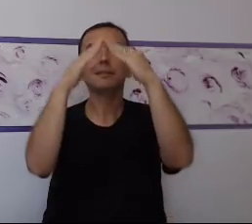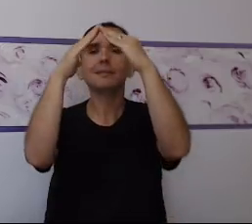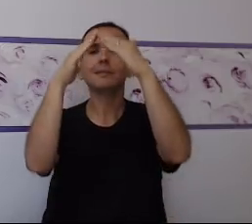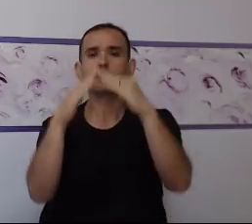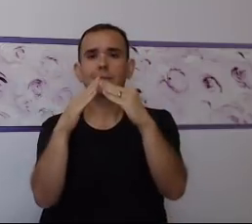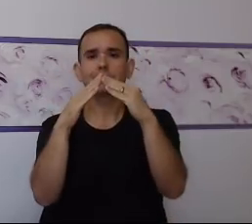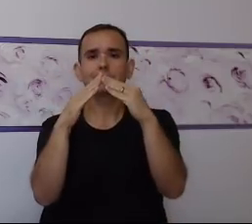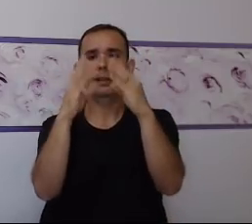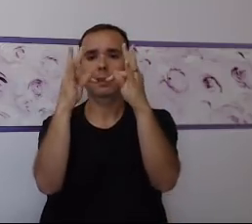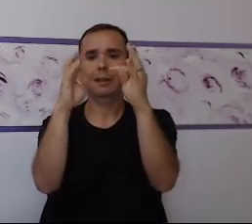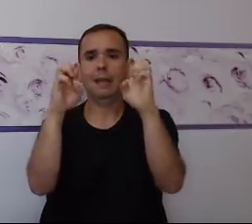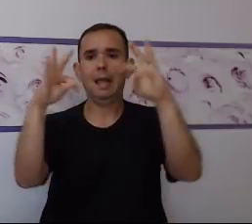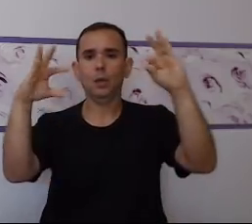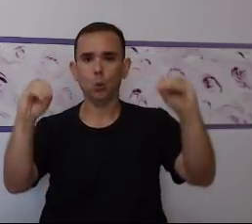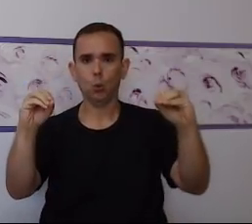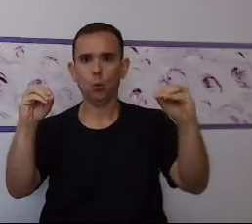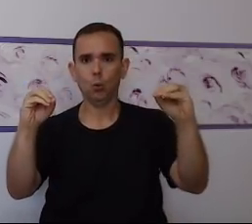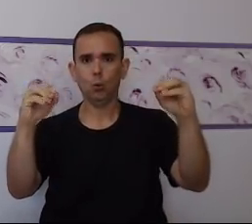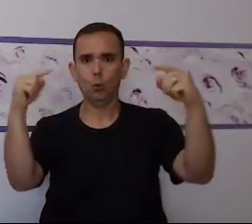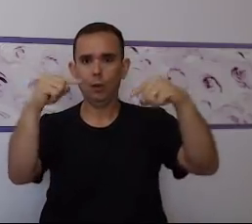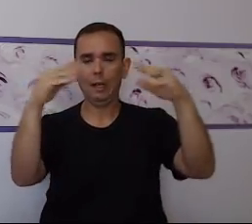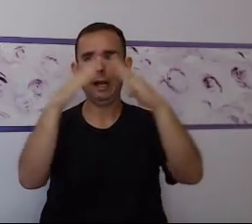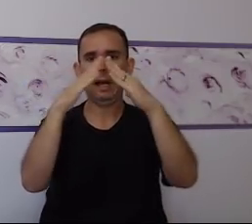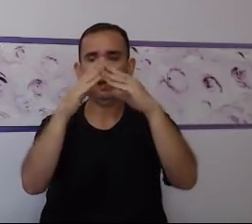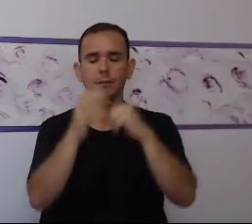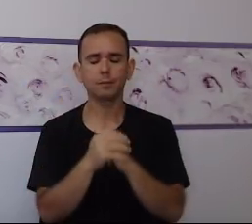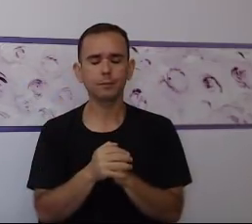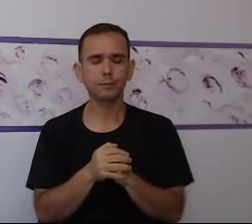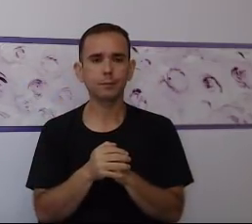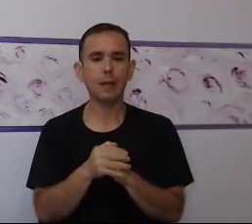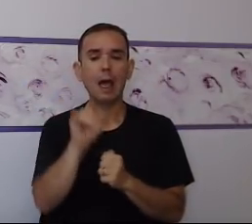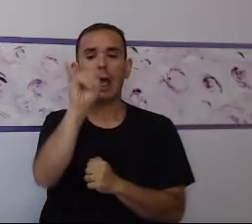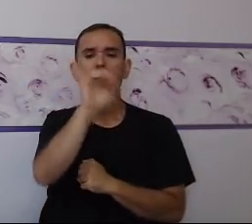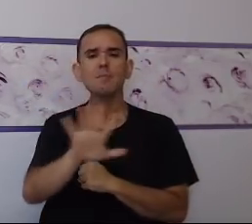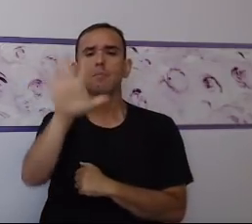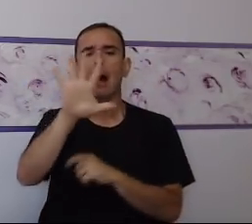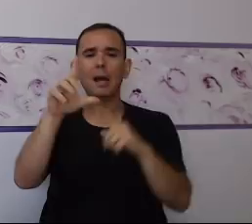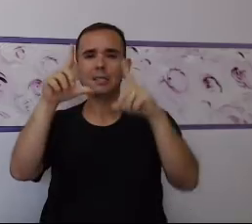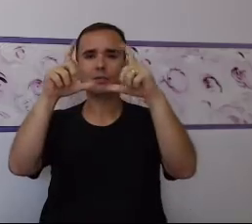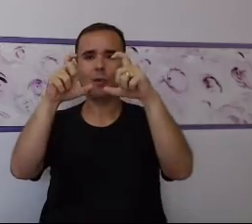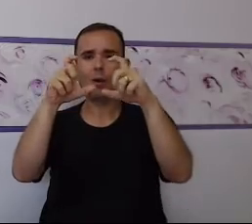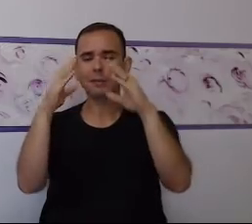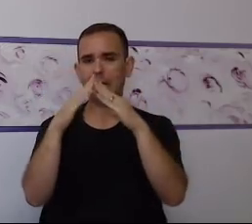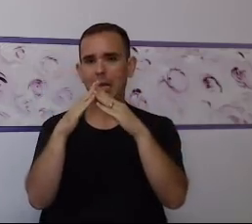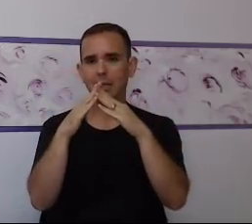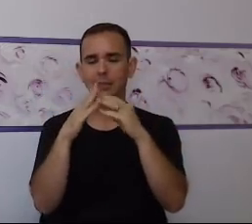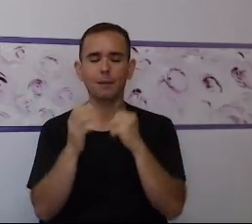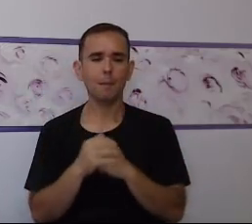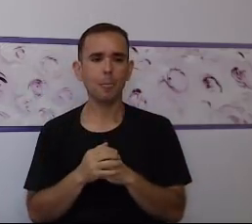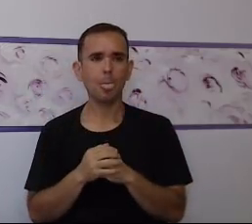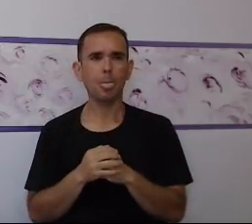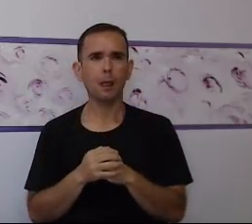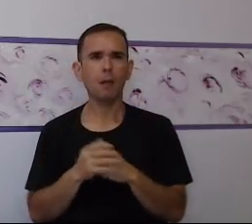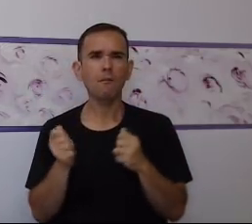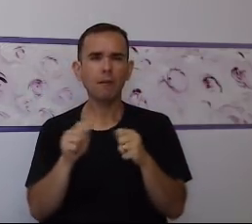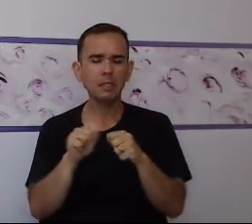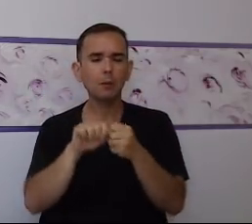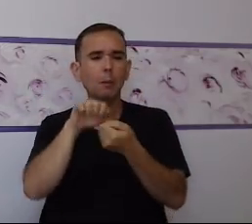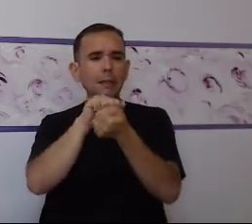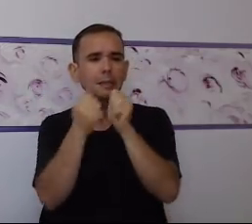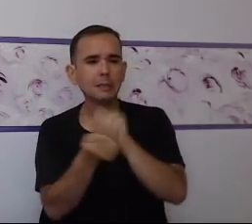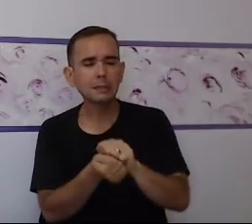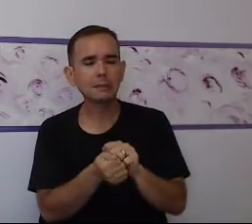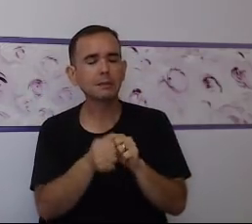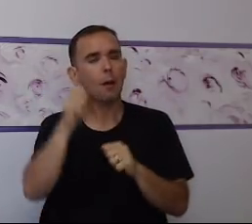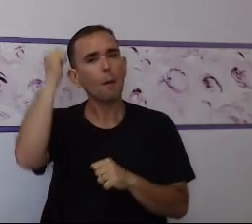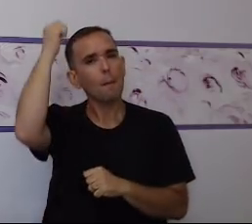casa. Então, como a Cris disse, a imagem da casa. Então, a gente pode, vamos supor, fazer uma adaptação de material no